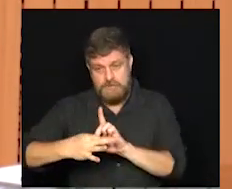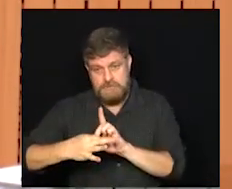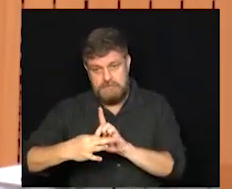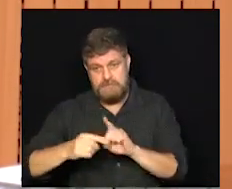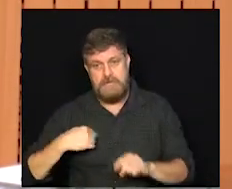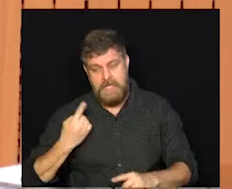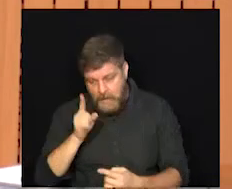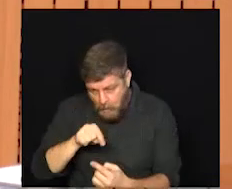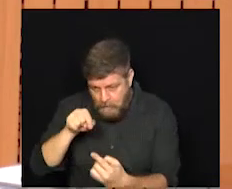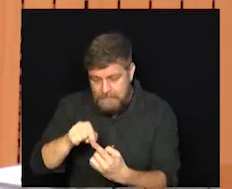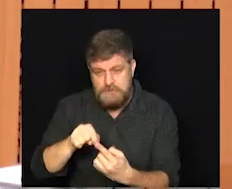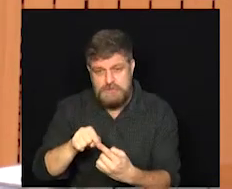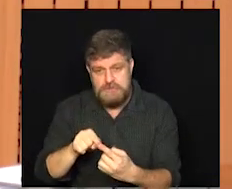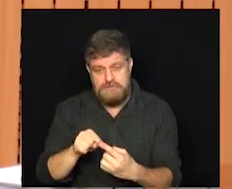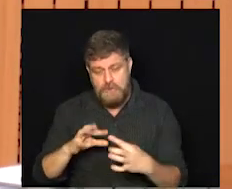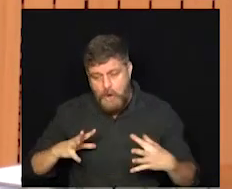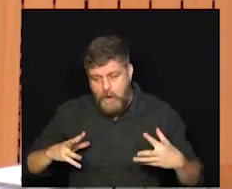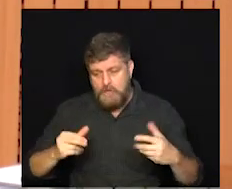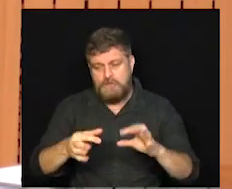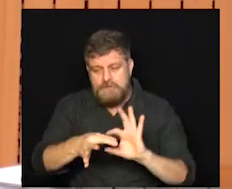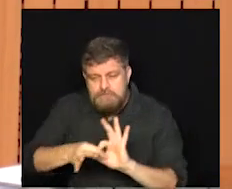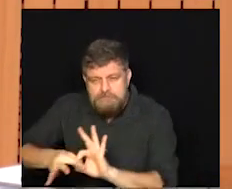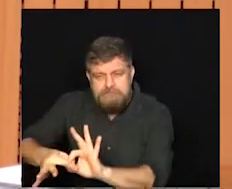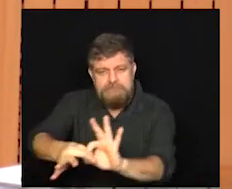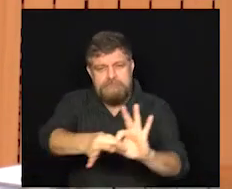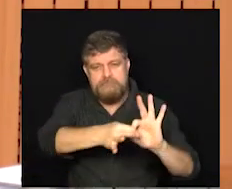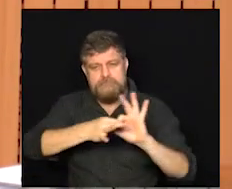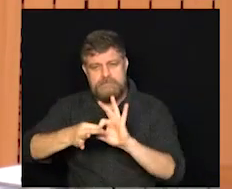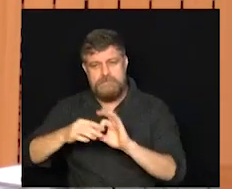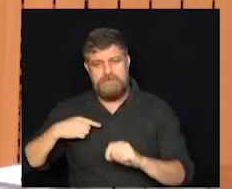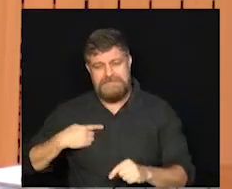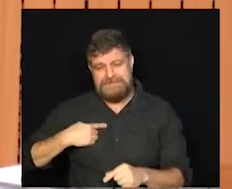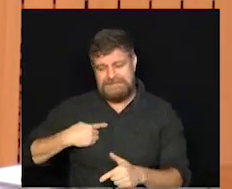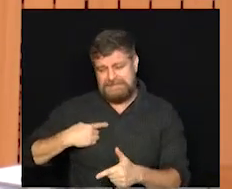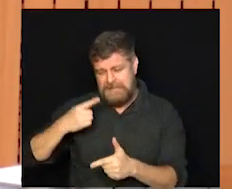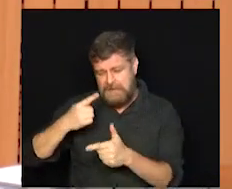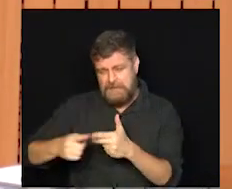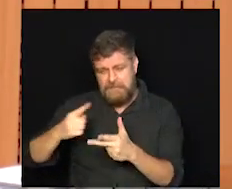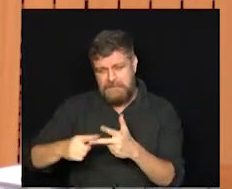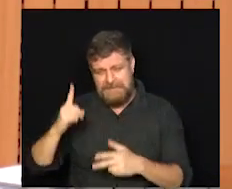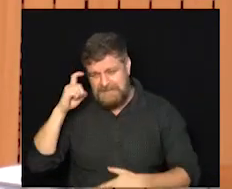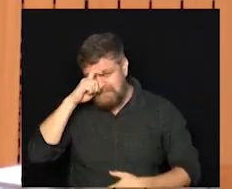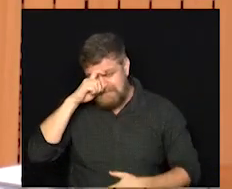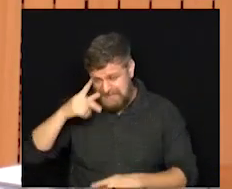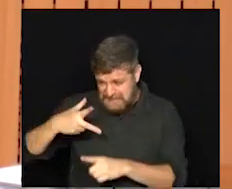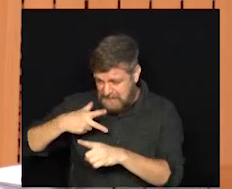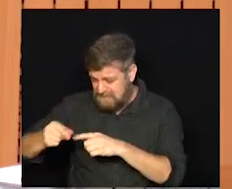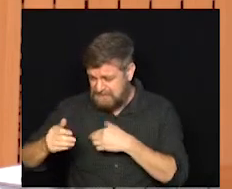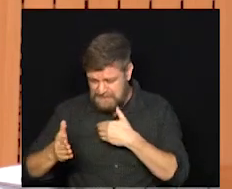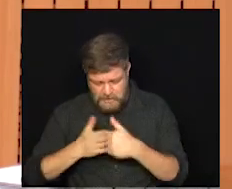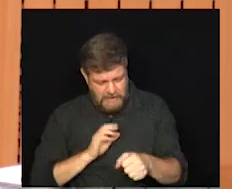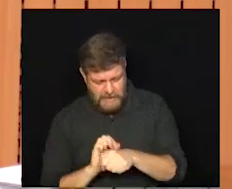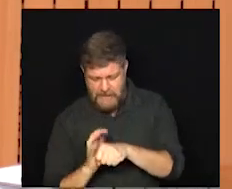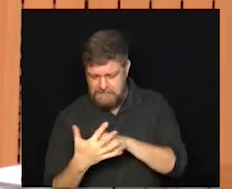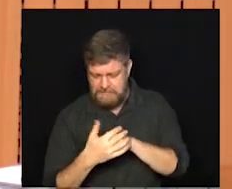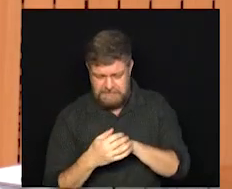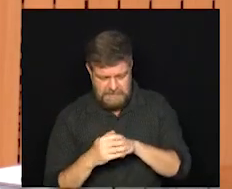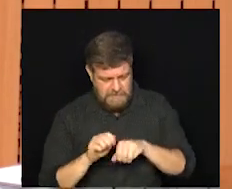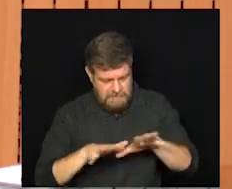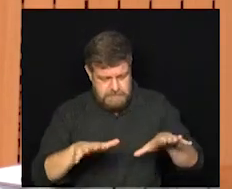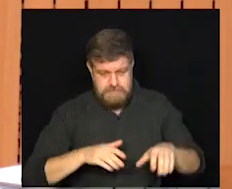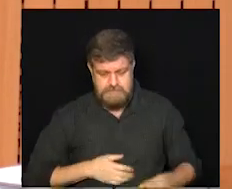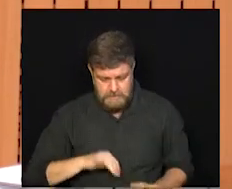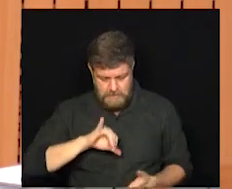buscar. Todos darem as mãos para a gente superar as dificuldades, seja da pandemia, seja da distância da nossa região com